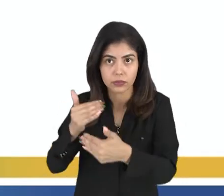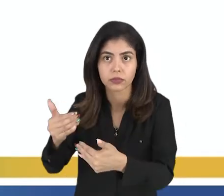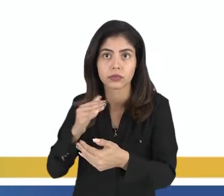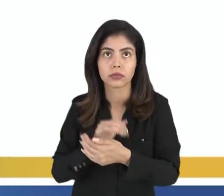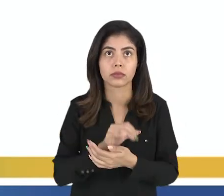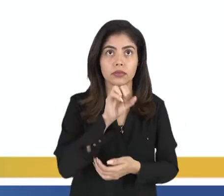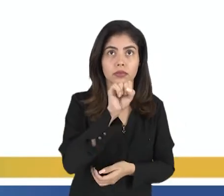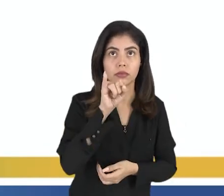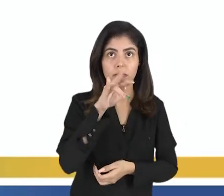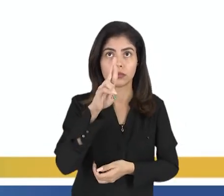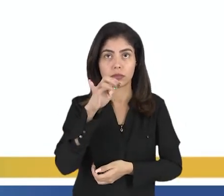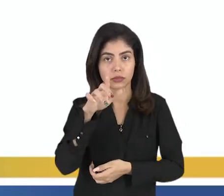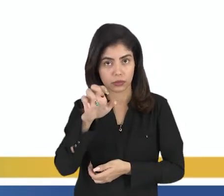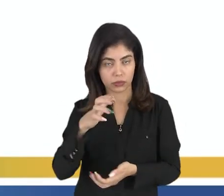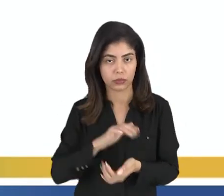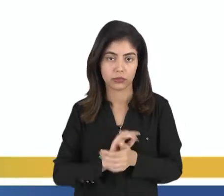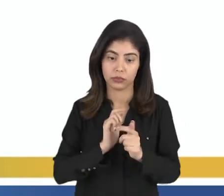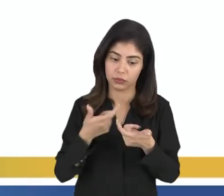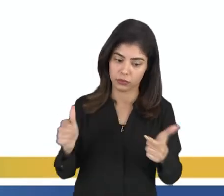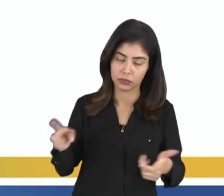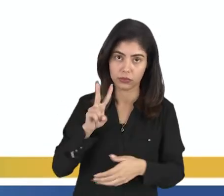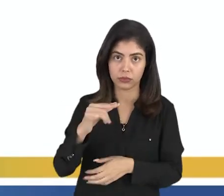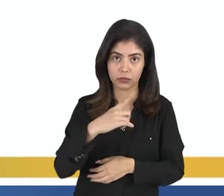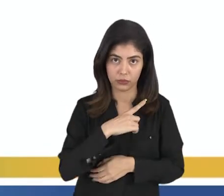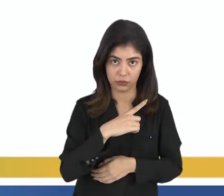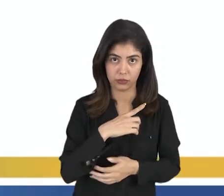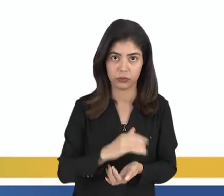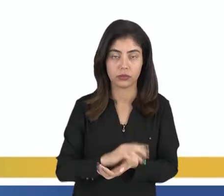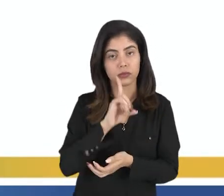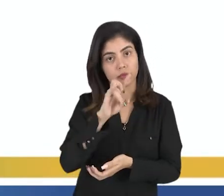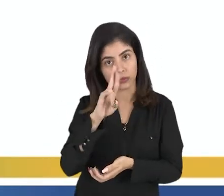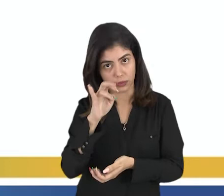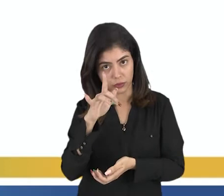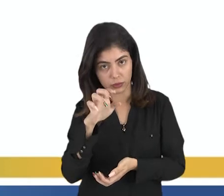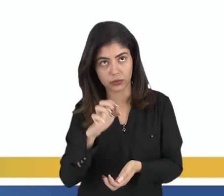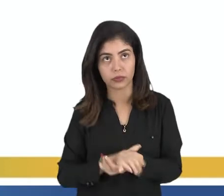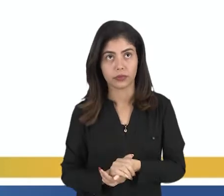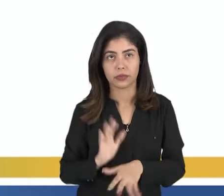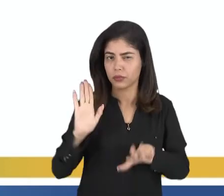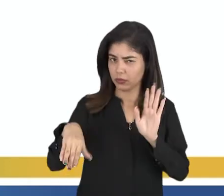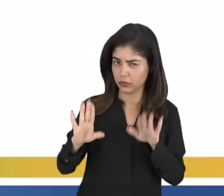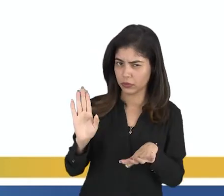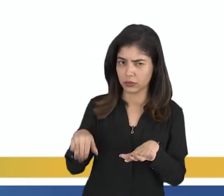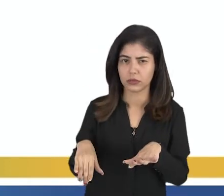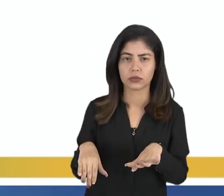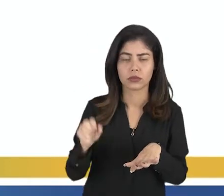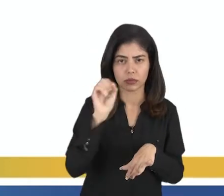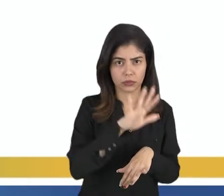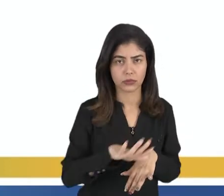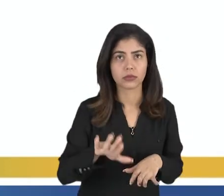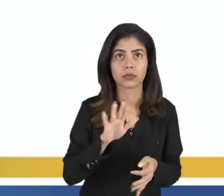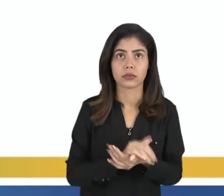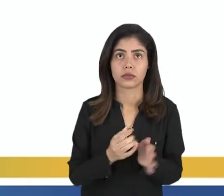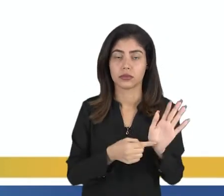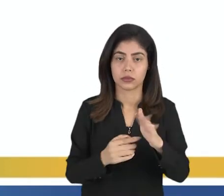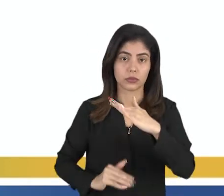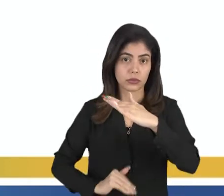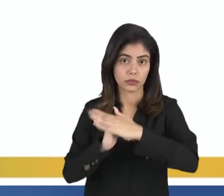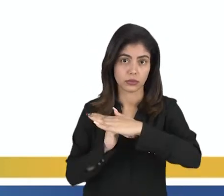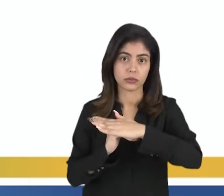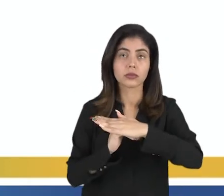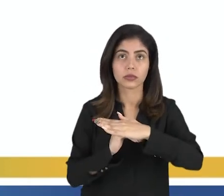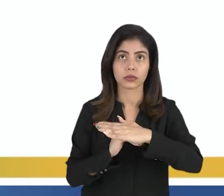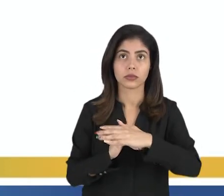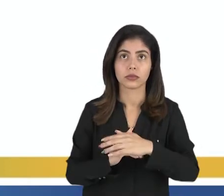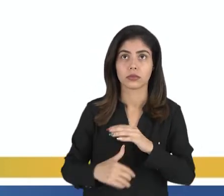processo de sístole, maior será também a diástole. Ou seja, geralmente nós representamos a pressão